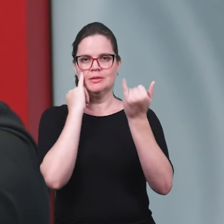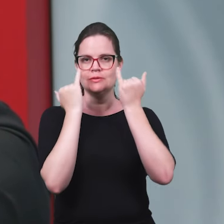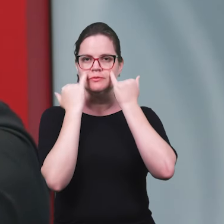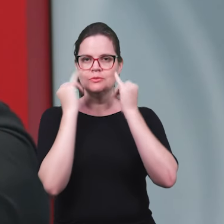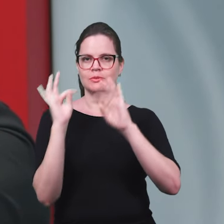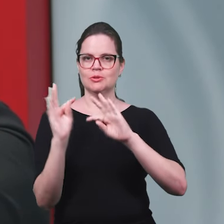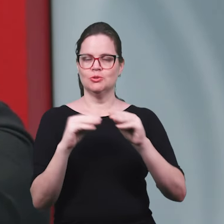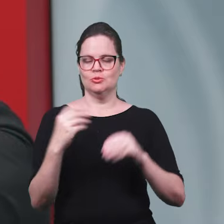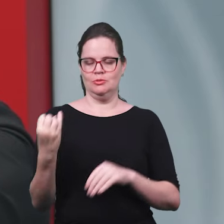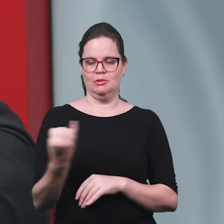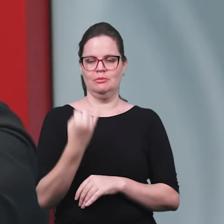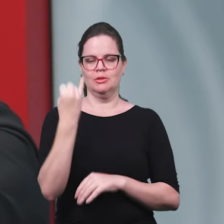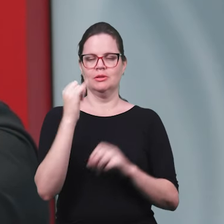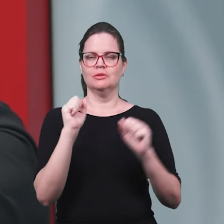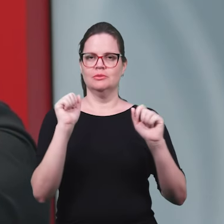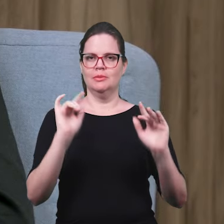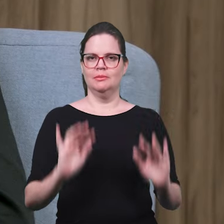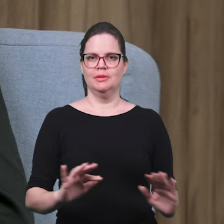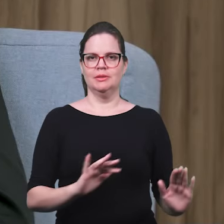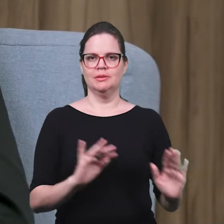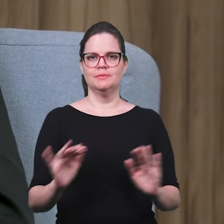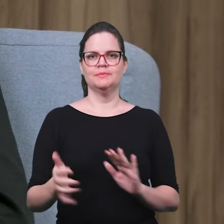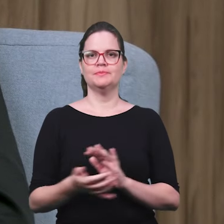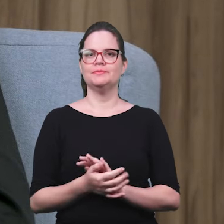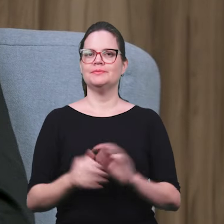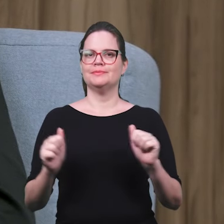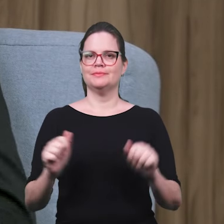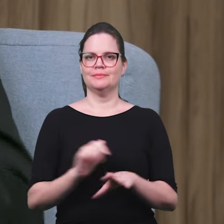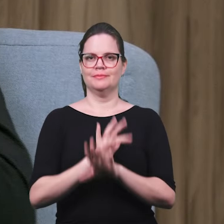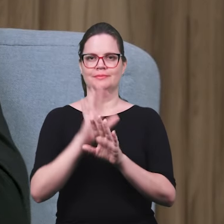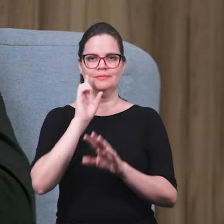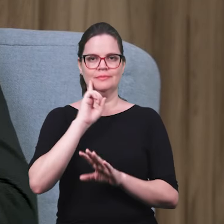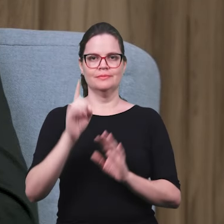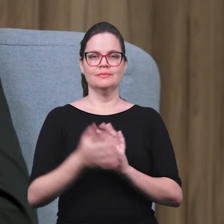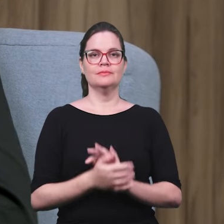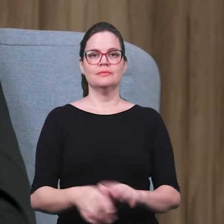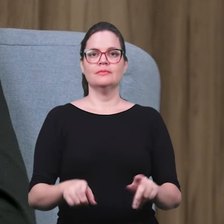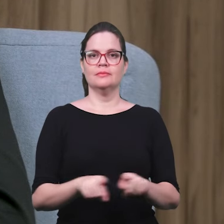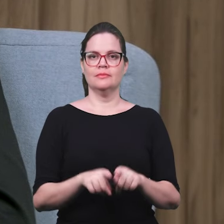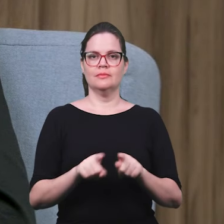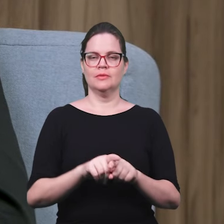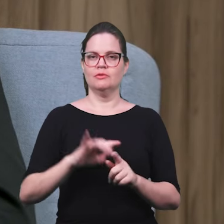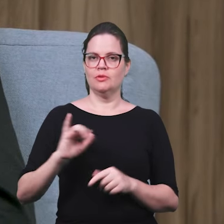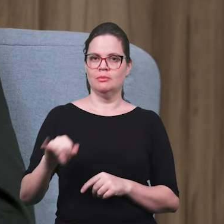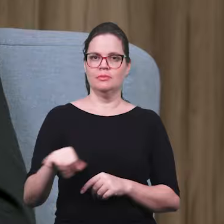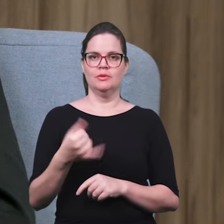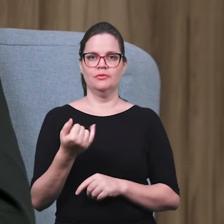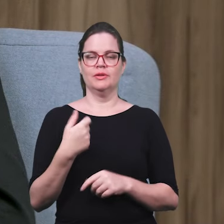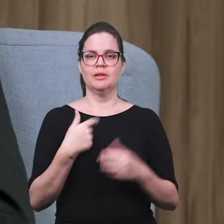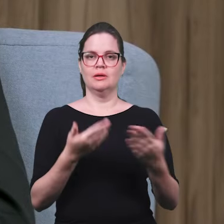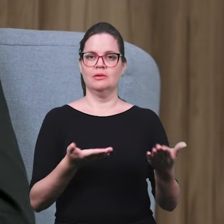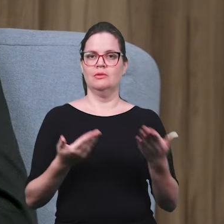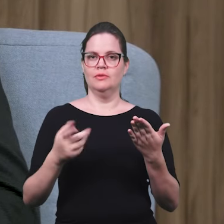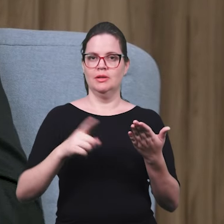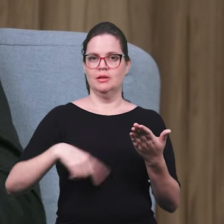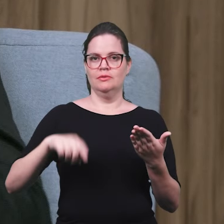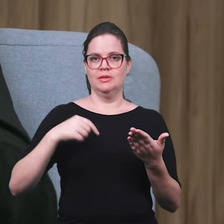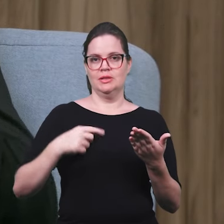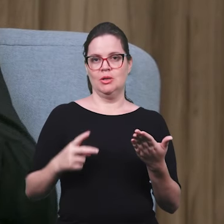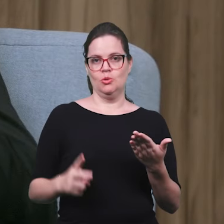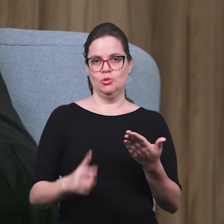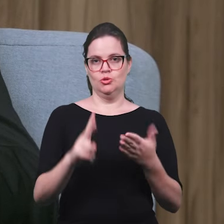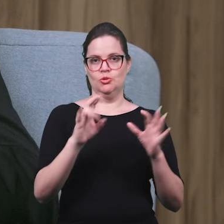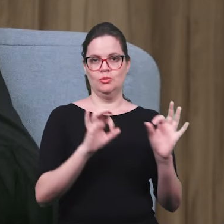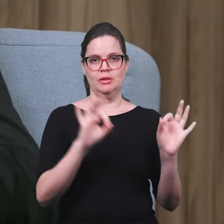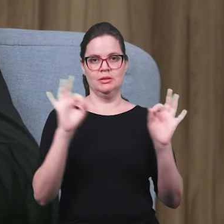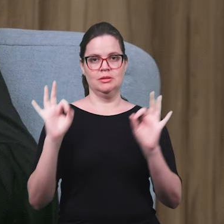essas informações. Uma bênção. Glória a Deus. Quero aproveitar a deixa aqui do pastor Alex e te convidar não só a